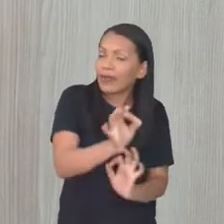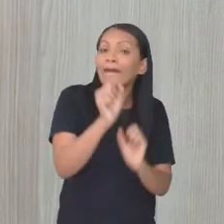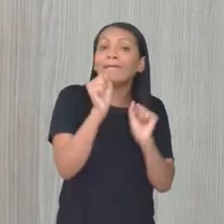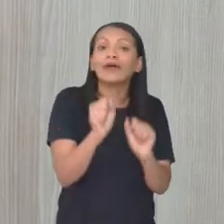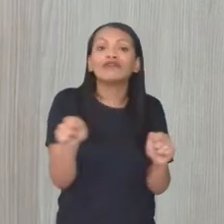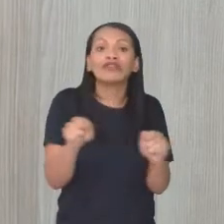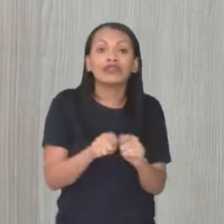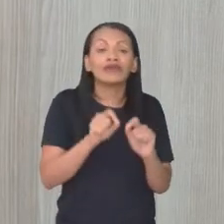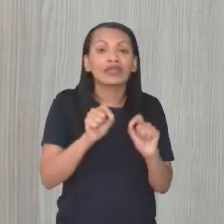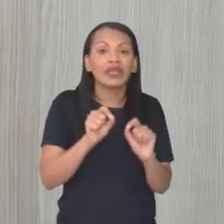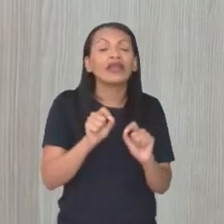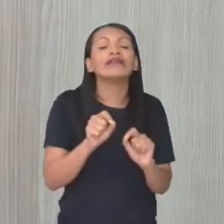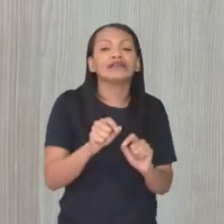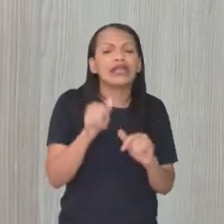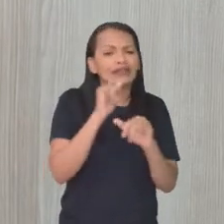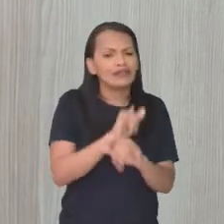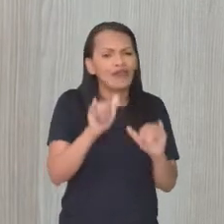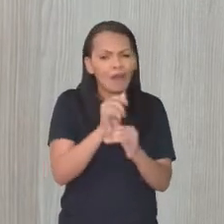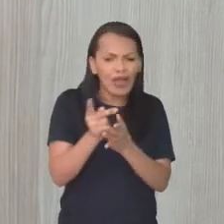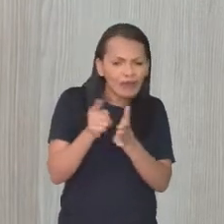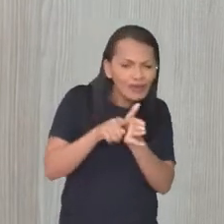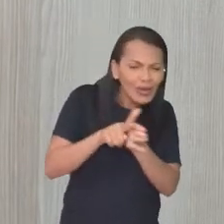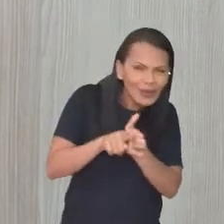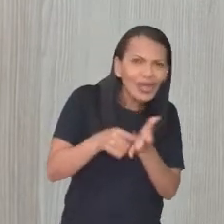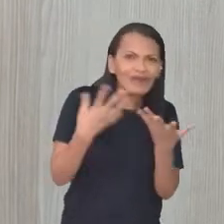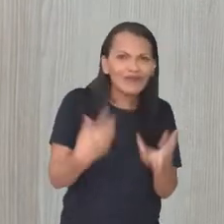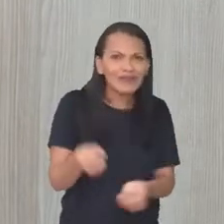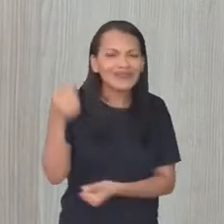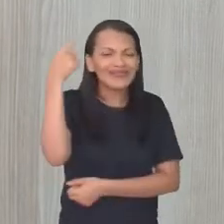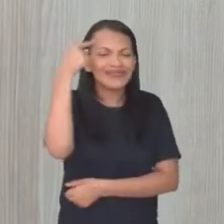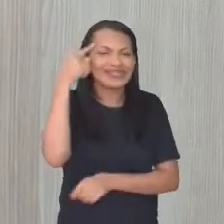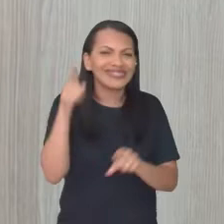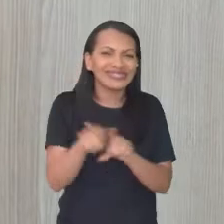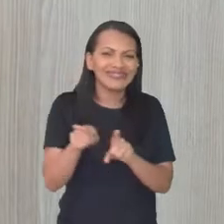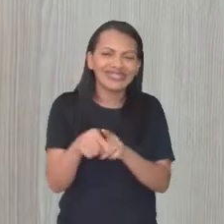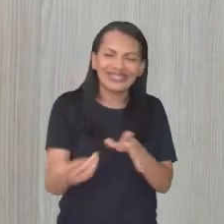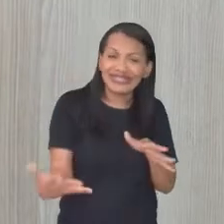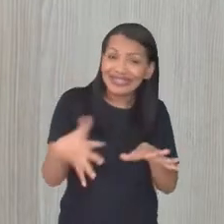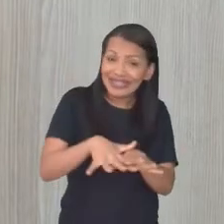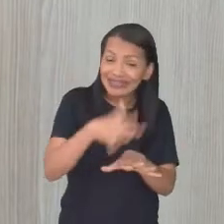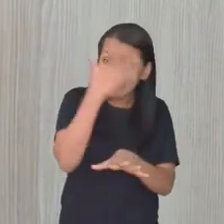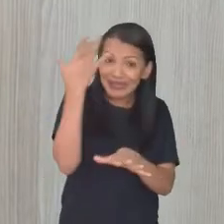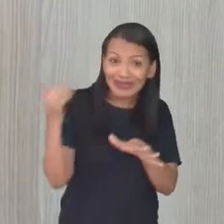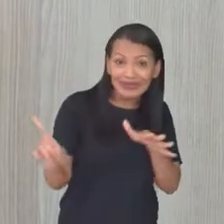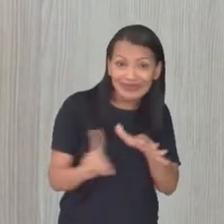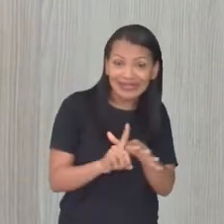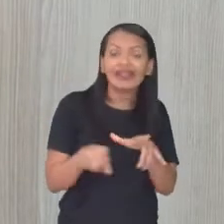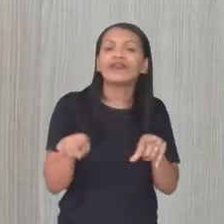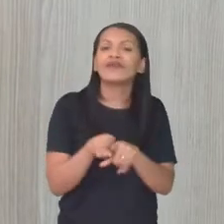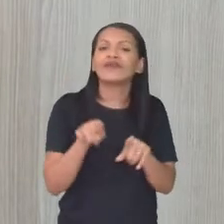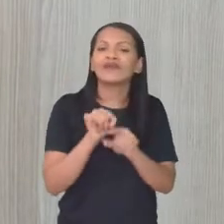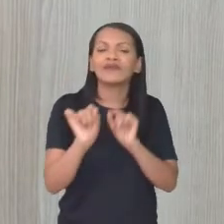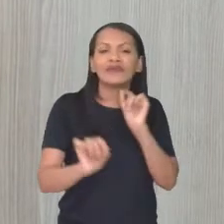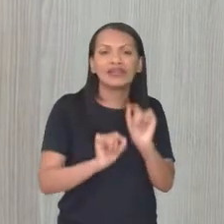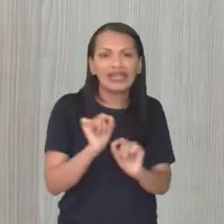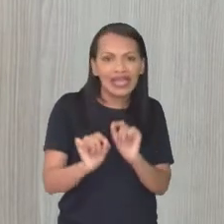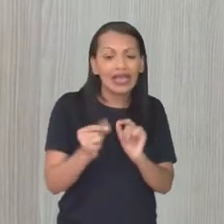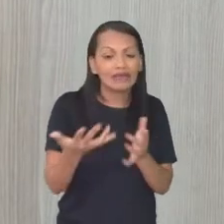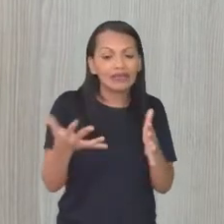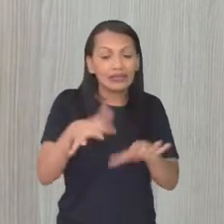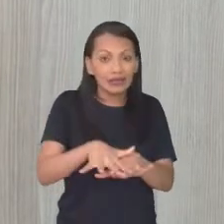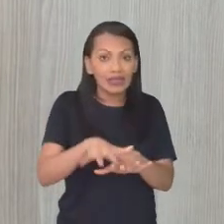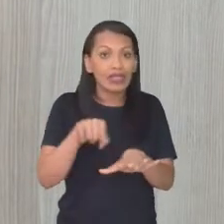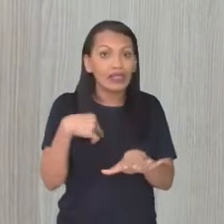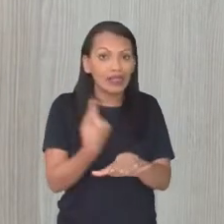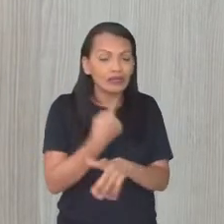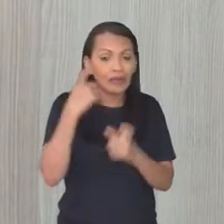fazer o quê? Se informar, né, gente? Então vamos se informar, vamos pensar nisso também, incluir. acessibilidade, a questão da acessibilidade das